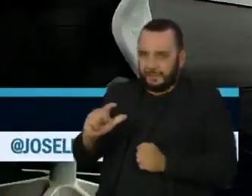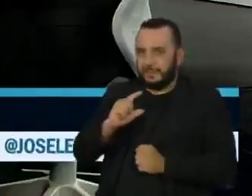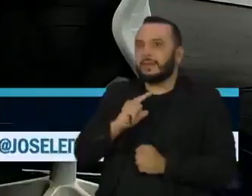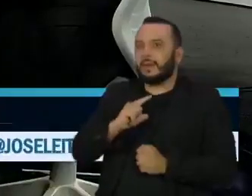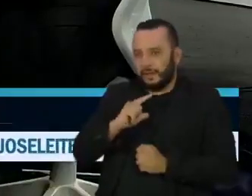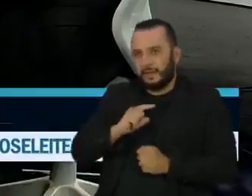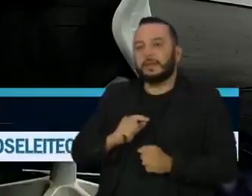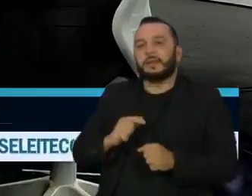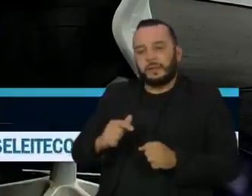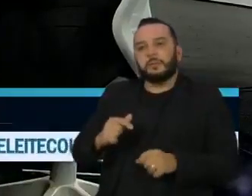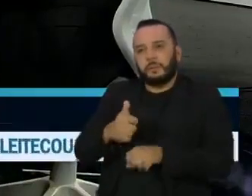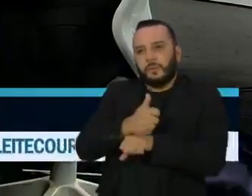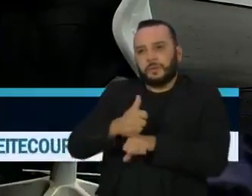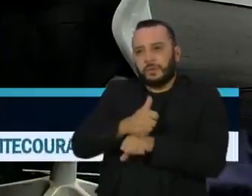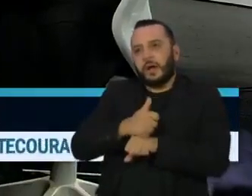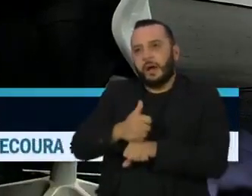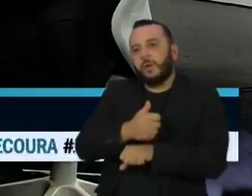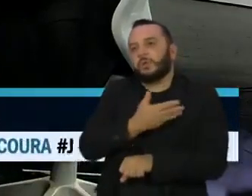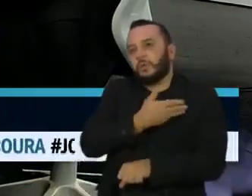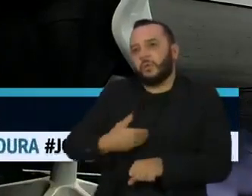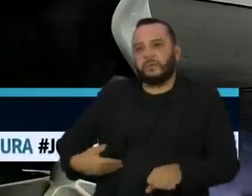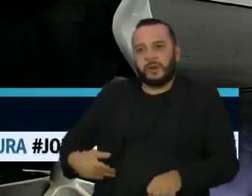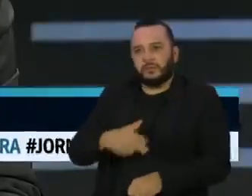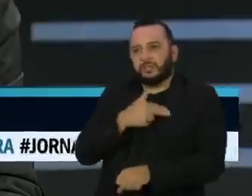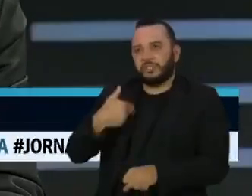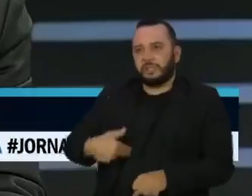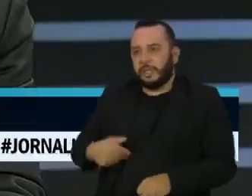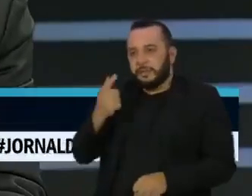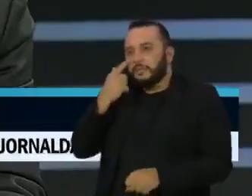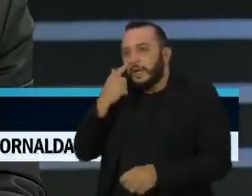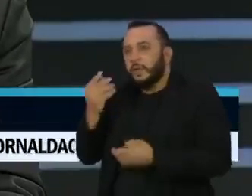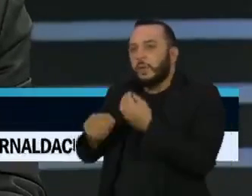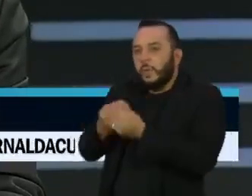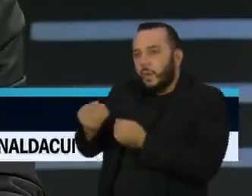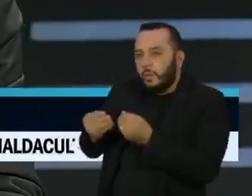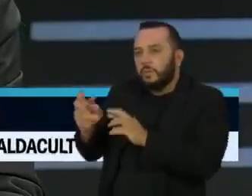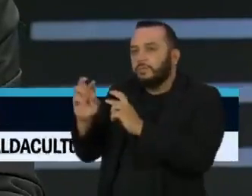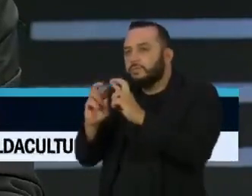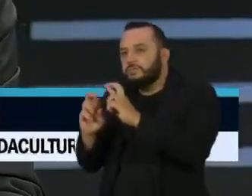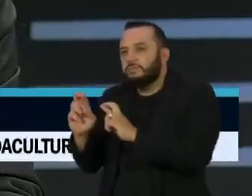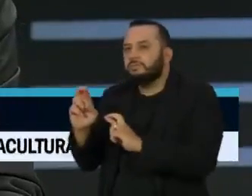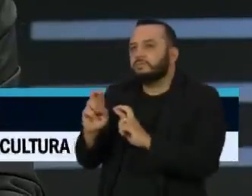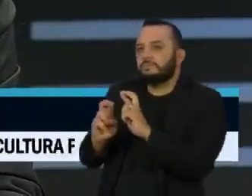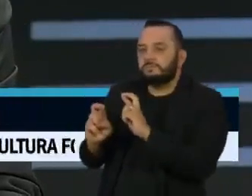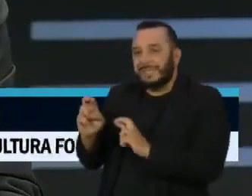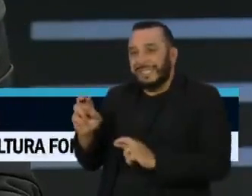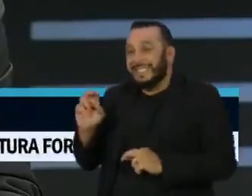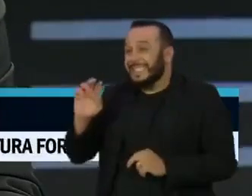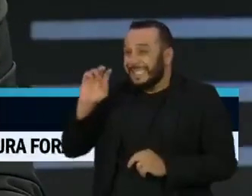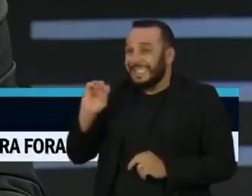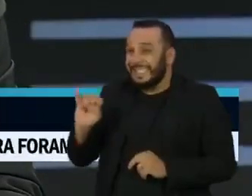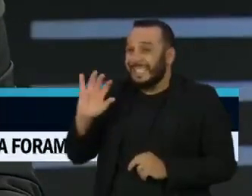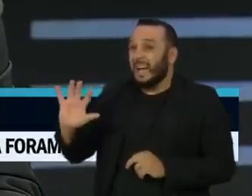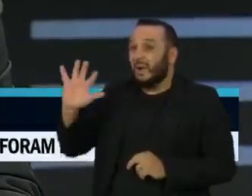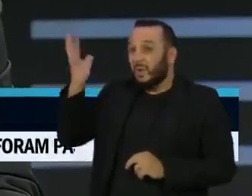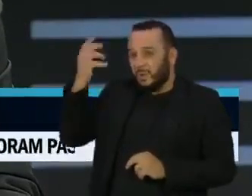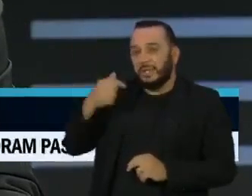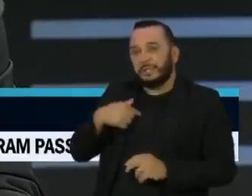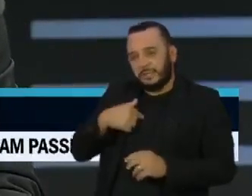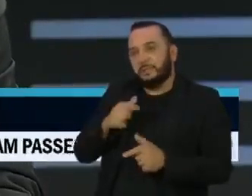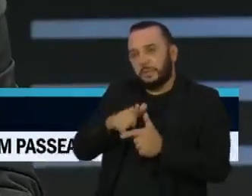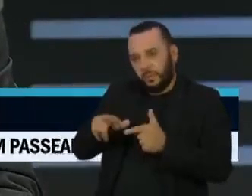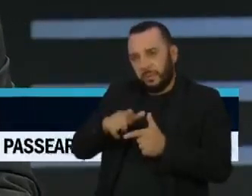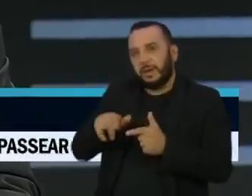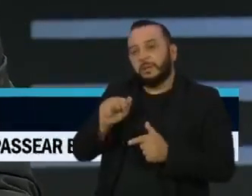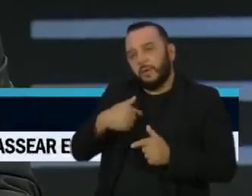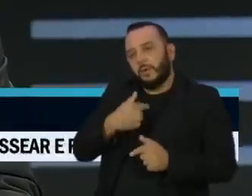existem técnicos do governo chinês acompanhando de perto a negociação eu tenho que privados mas se que sair de um certo limite tem uma